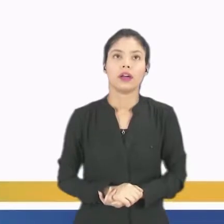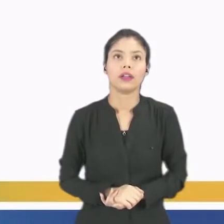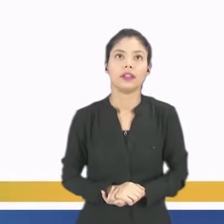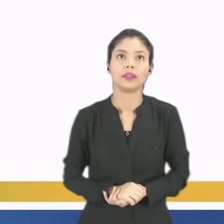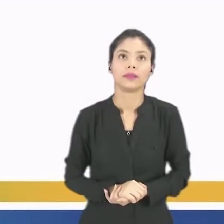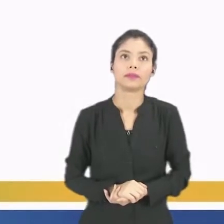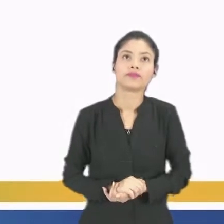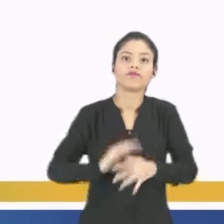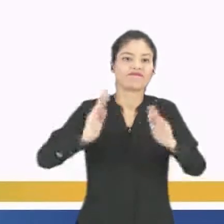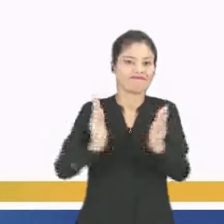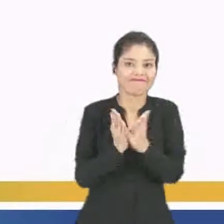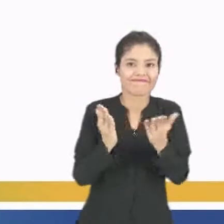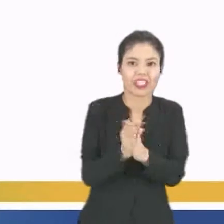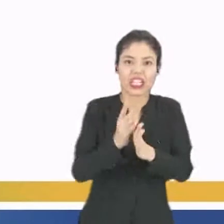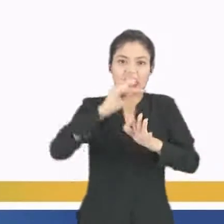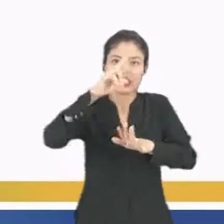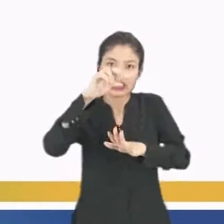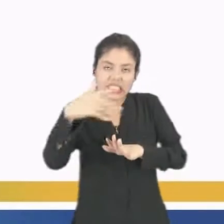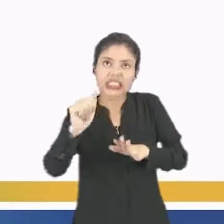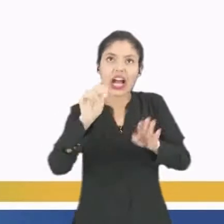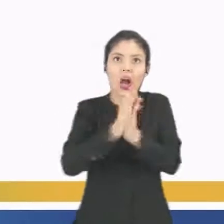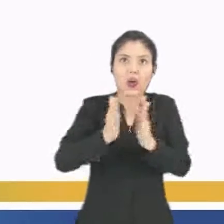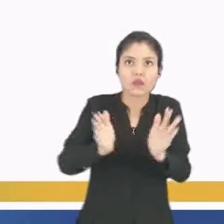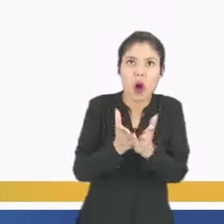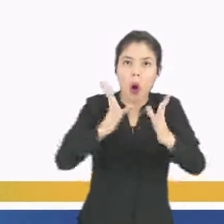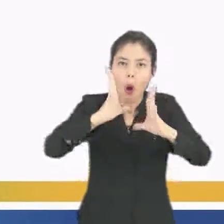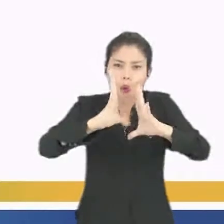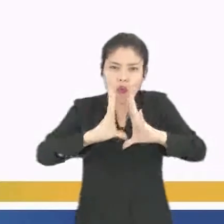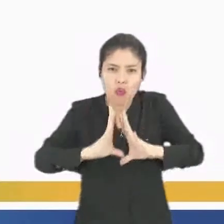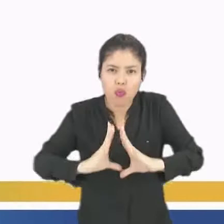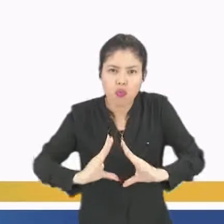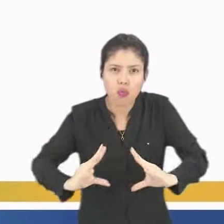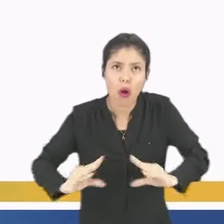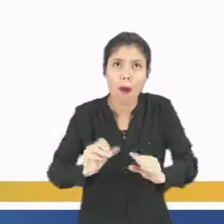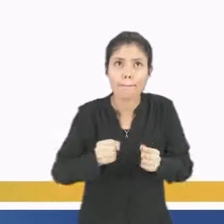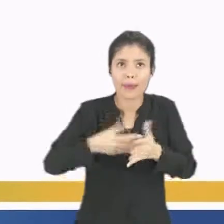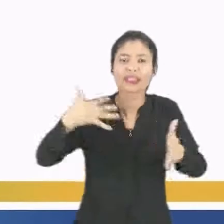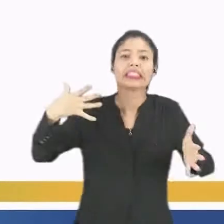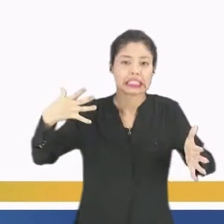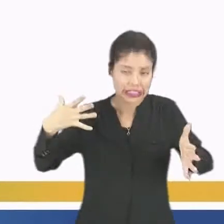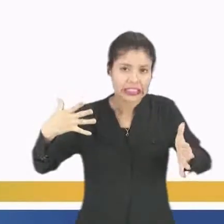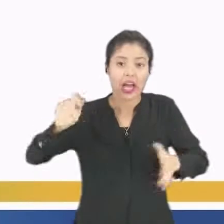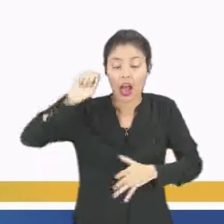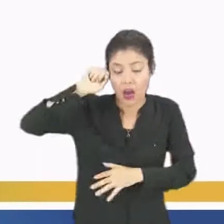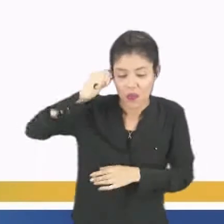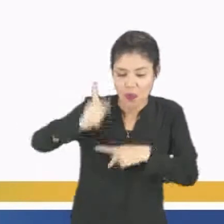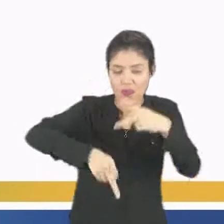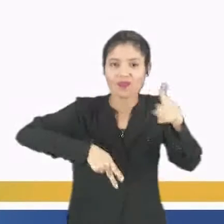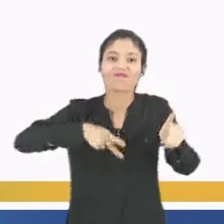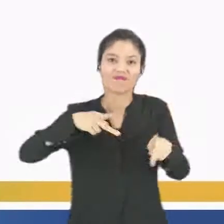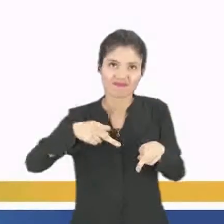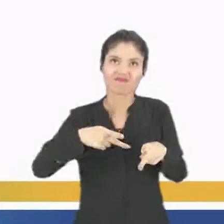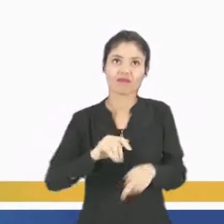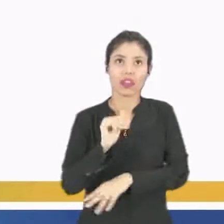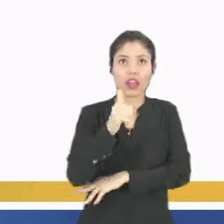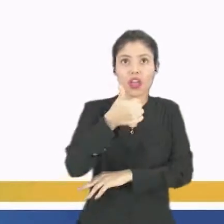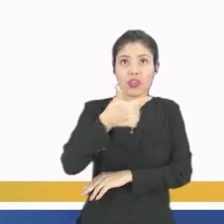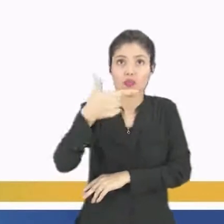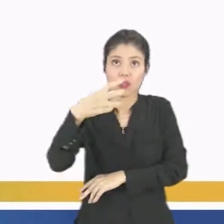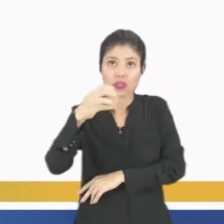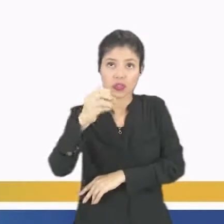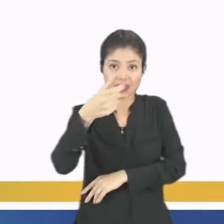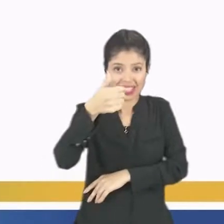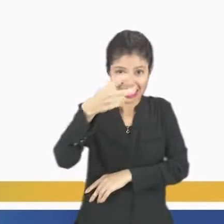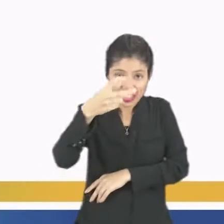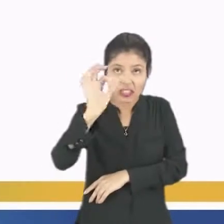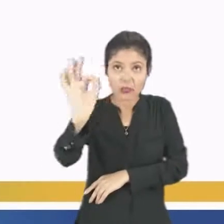As taxas de pobreza e de pobreza extrema são maiores entre a população negra. Em 2018,